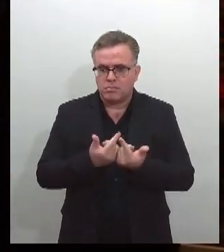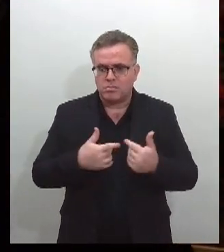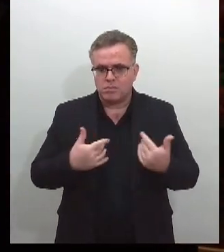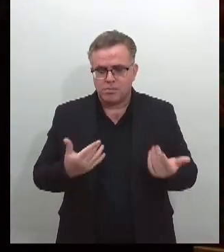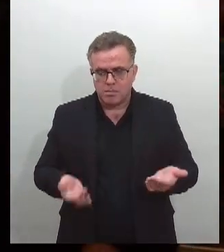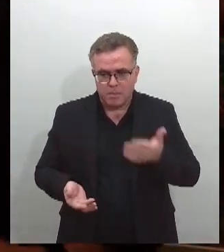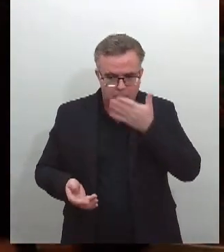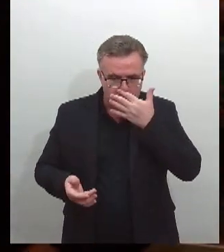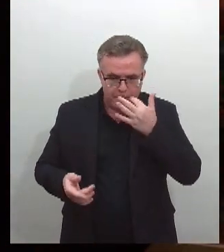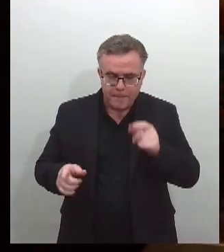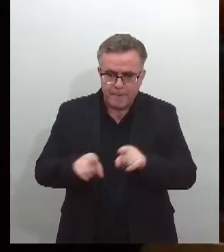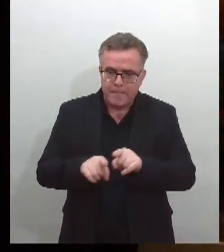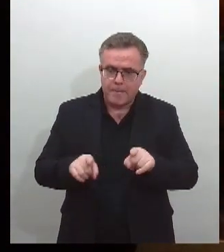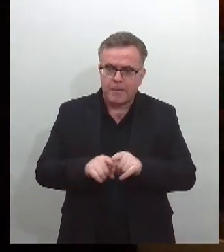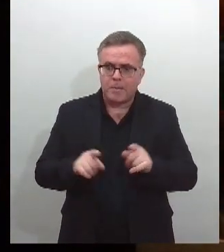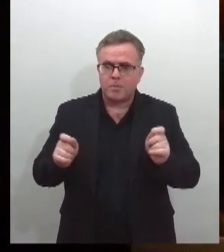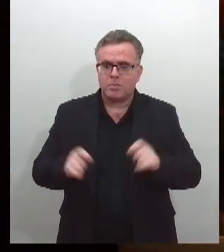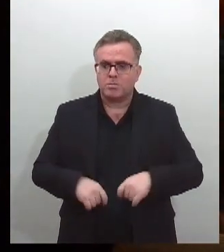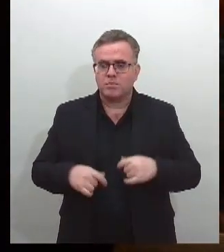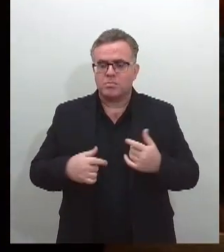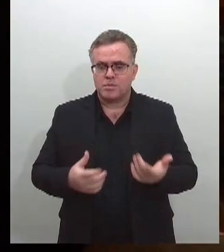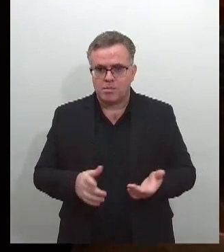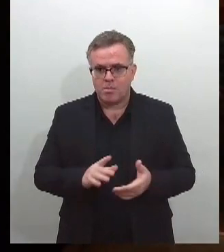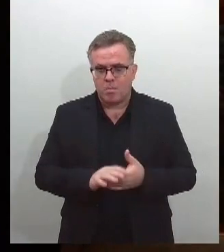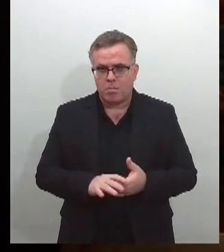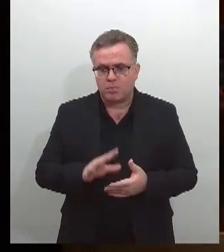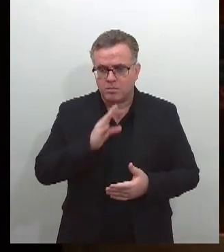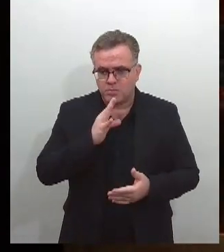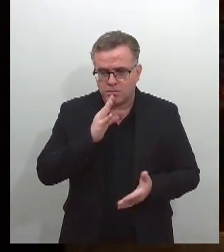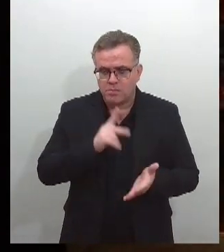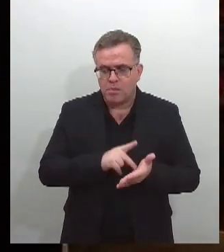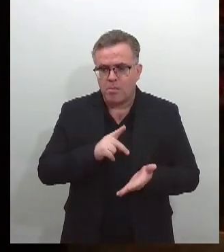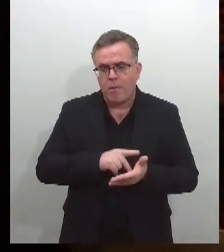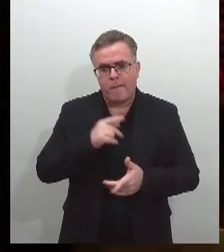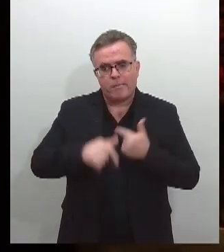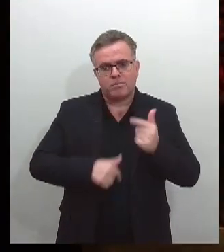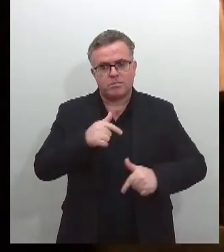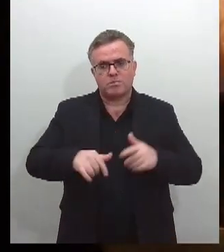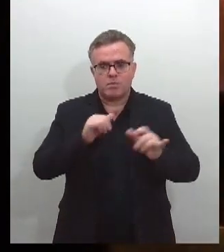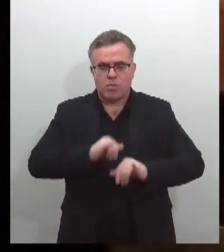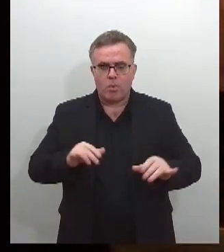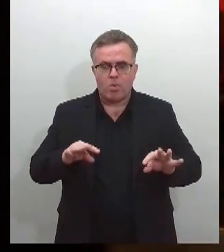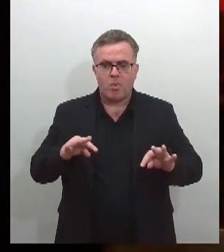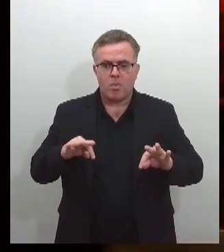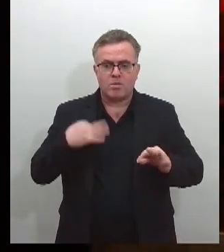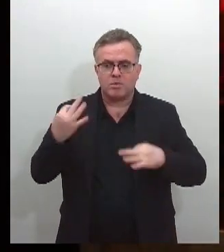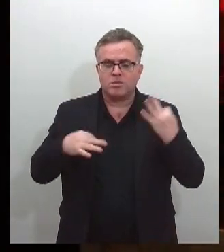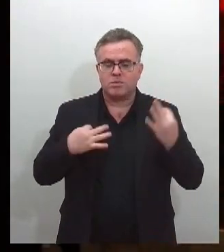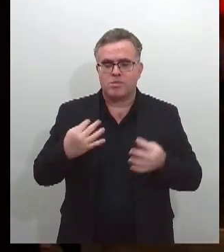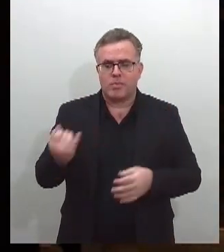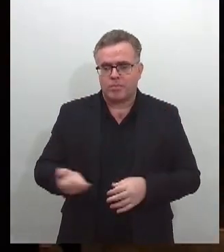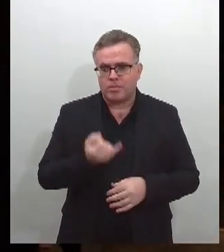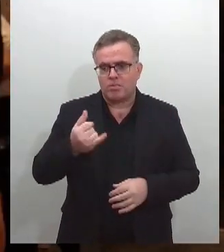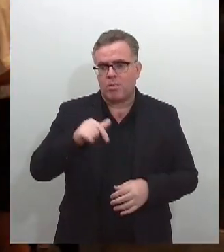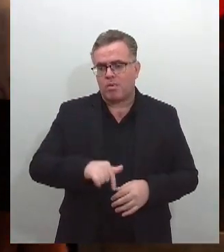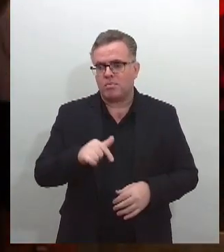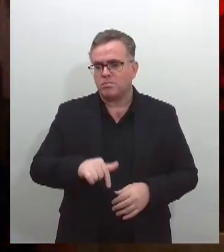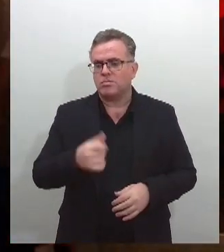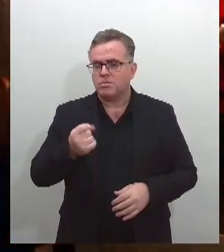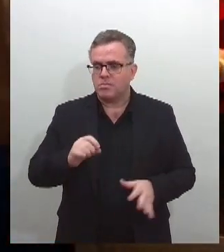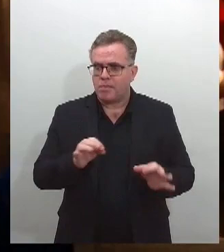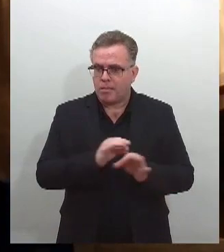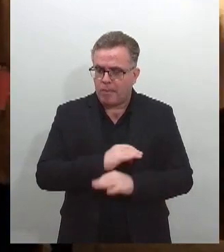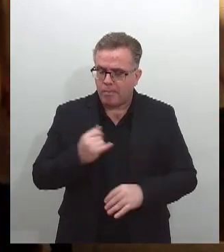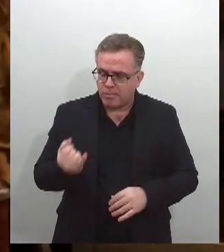também, né, o pessoal do Vidam por reconhecer esse trabalho de divulgação do turismo. A gente sabe o quanto é importante para o nosso estado, a valorização dos que estão